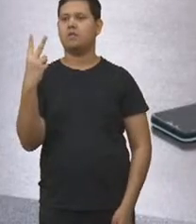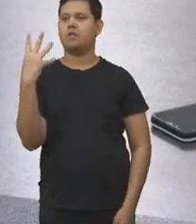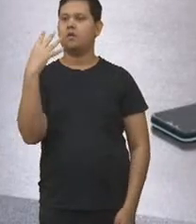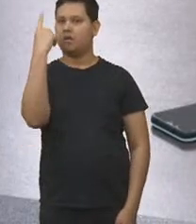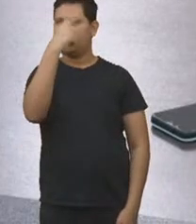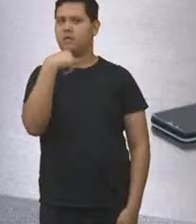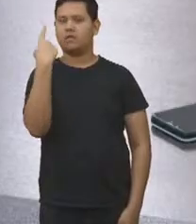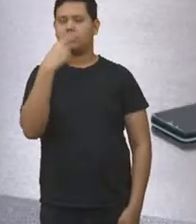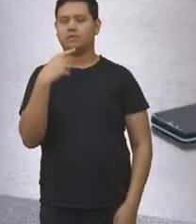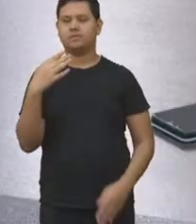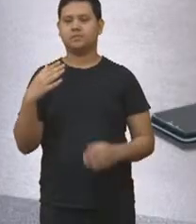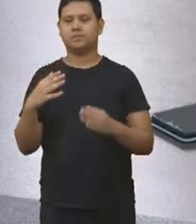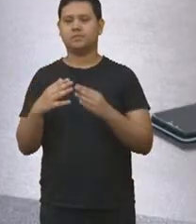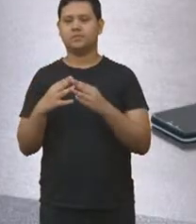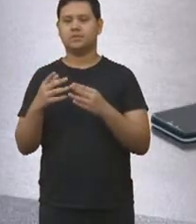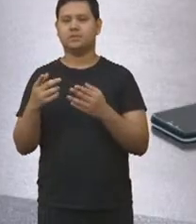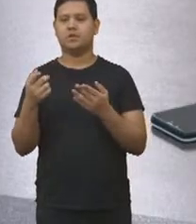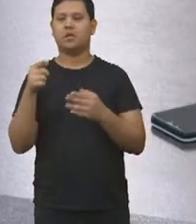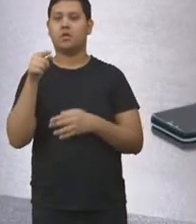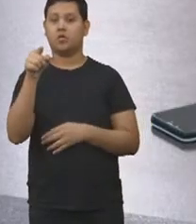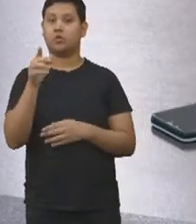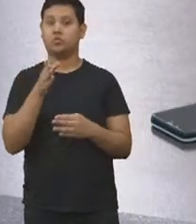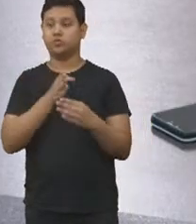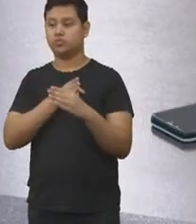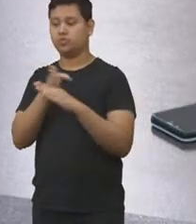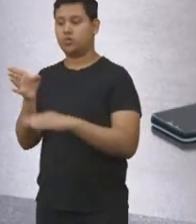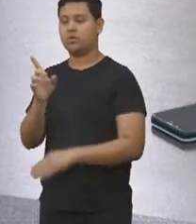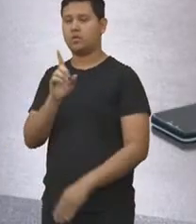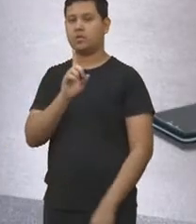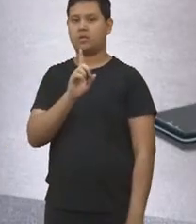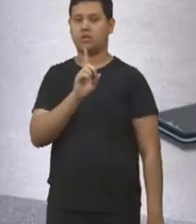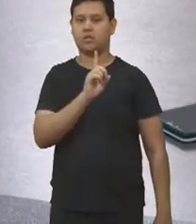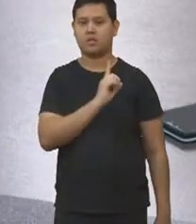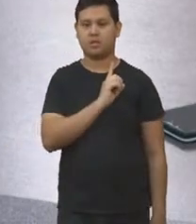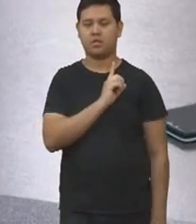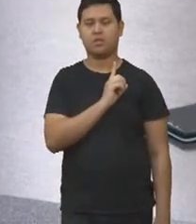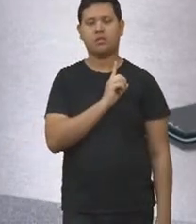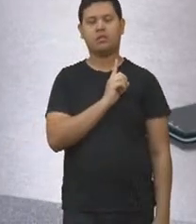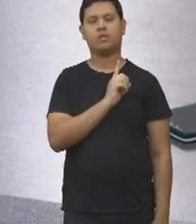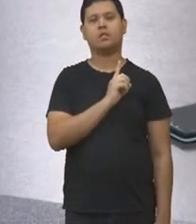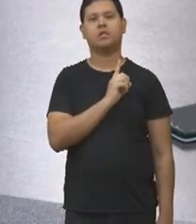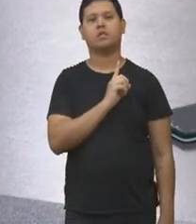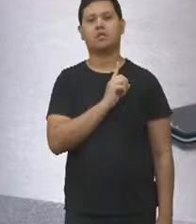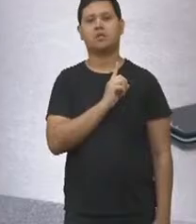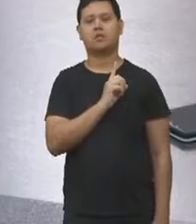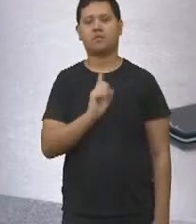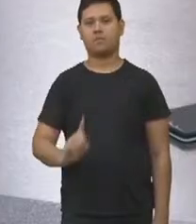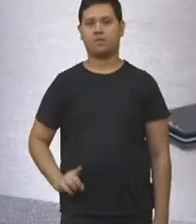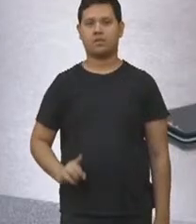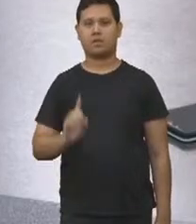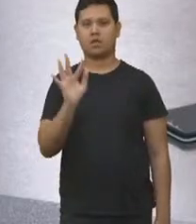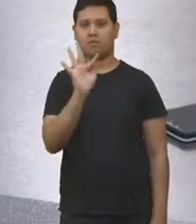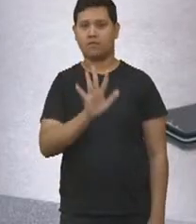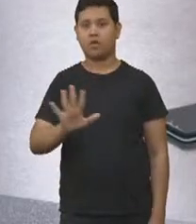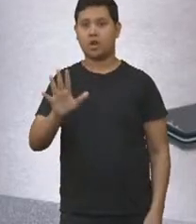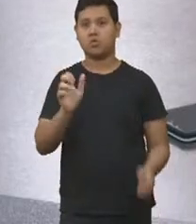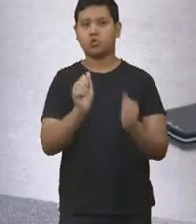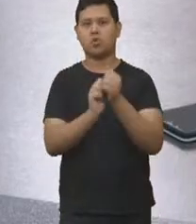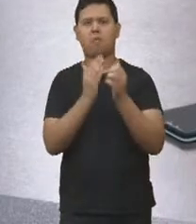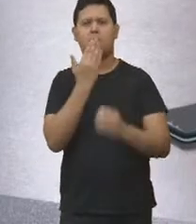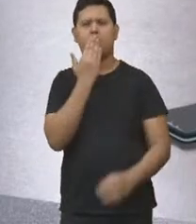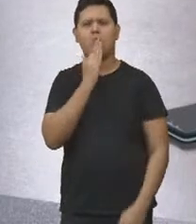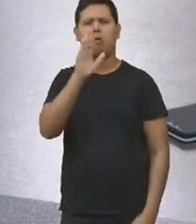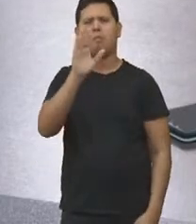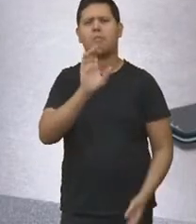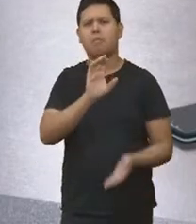médico, os deputados federal e estadual, eles prometem de mandar verba para lá, mas não manda. Quando manda